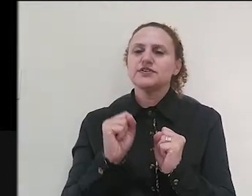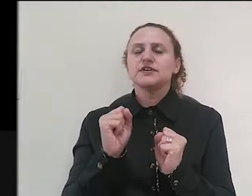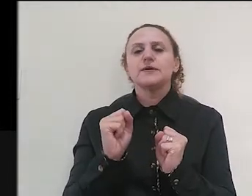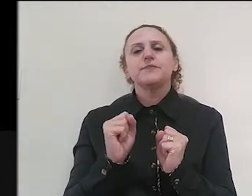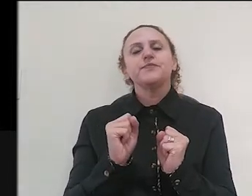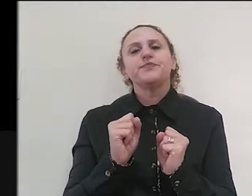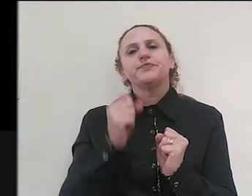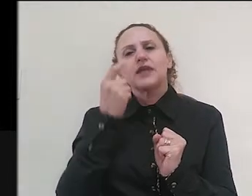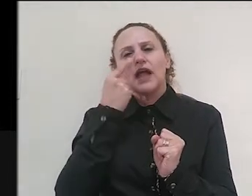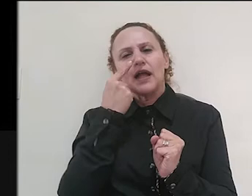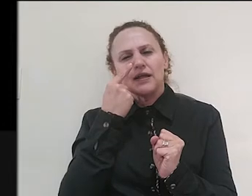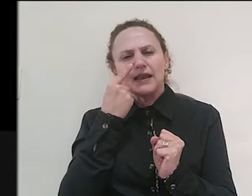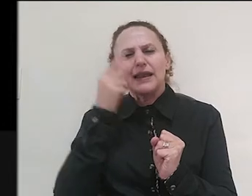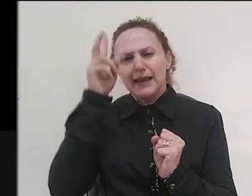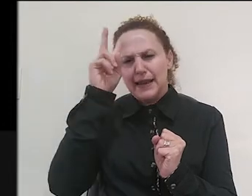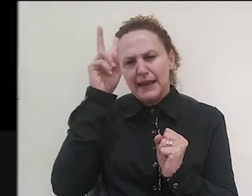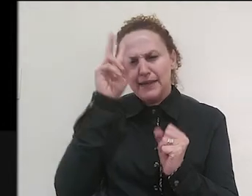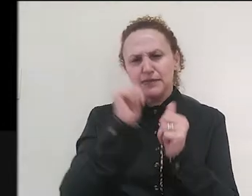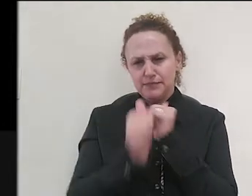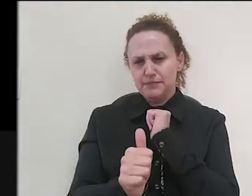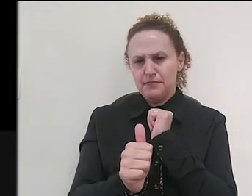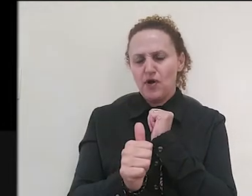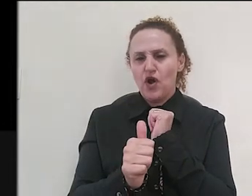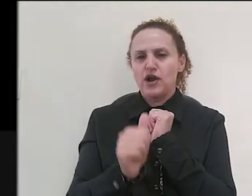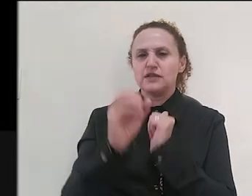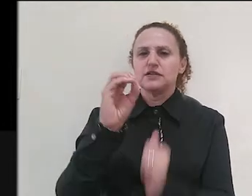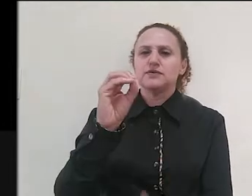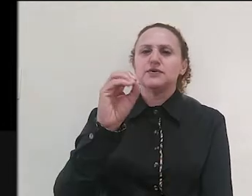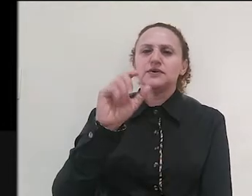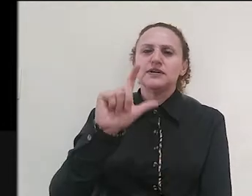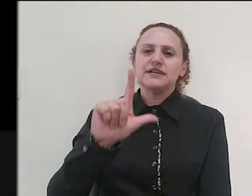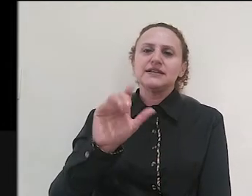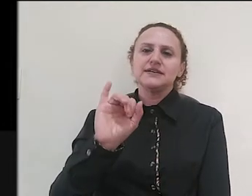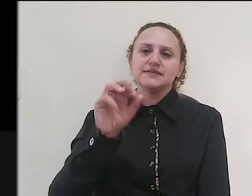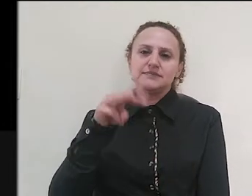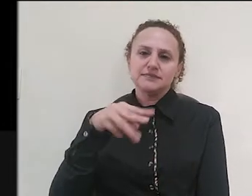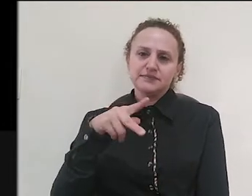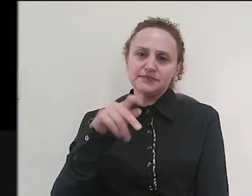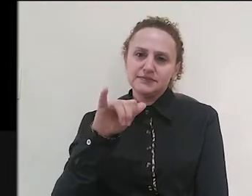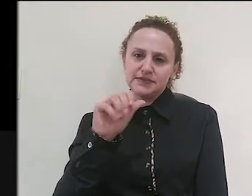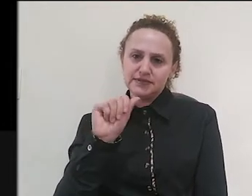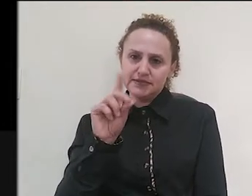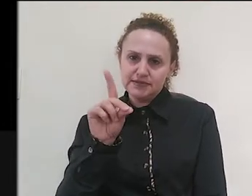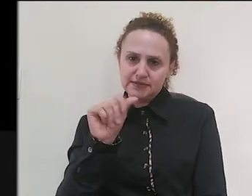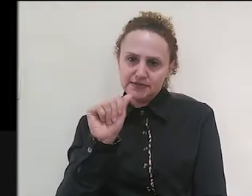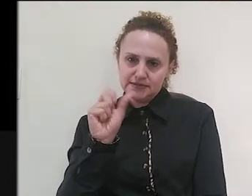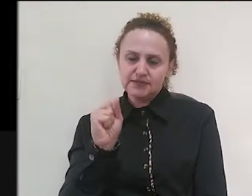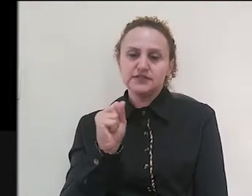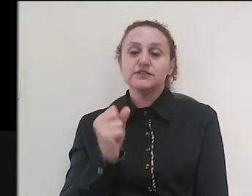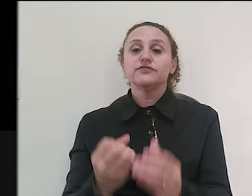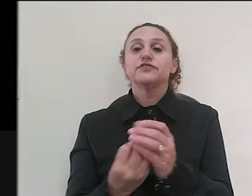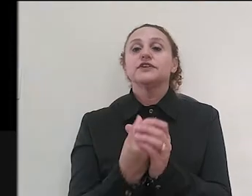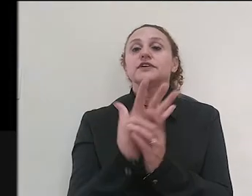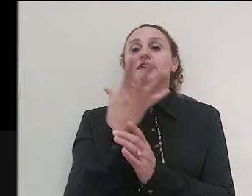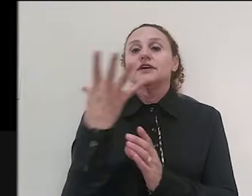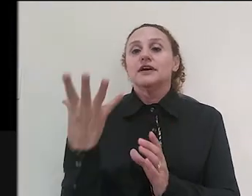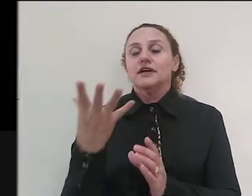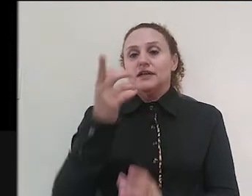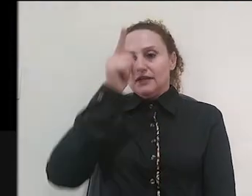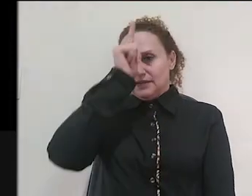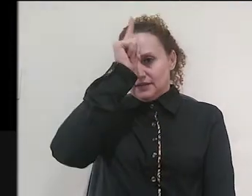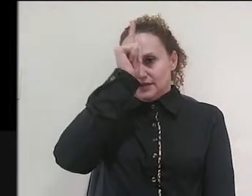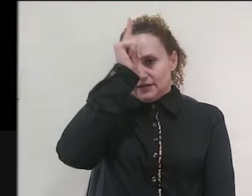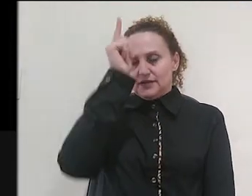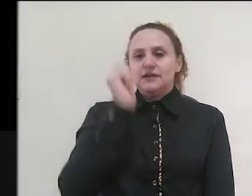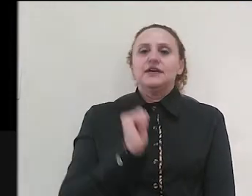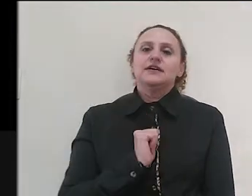né? Vocês lembram que as Olimpíadas foram criadas na Grécia. Então, vocês vão percebendo que a arte, a literatura, ela